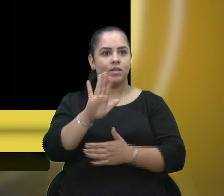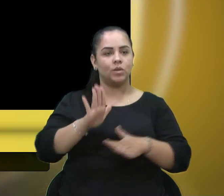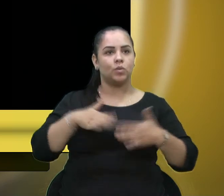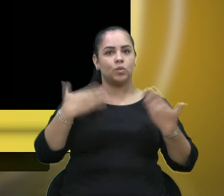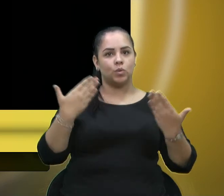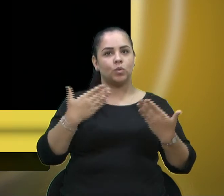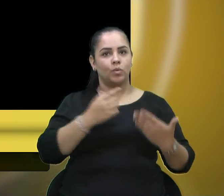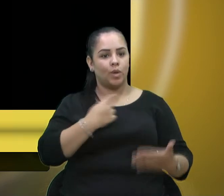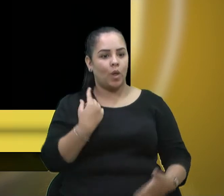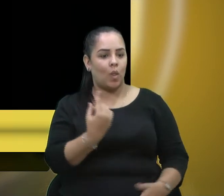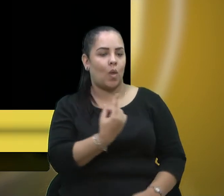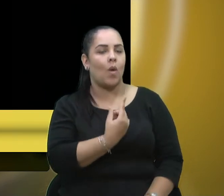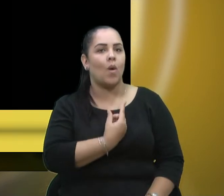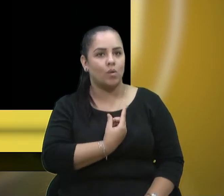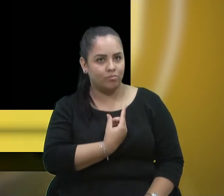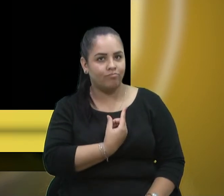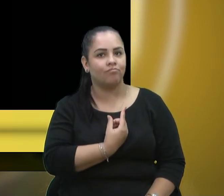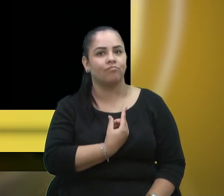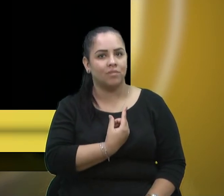nos surpreender e vai,